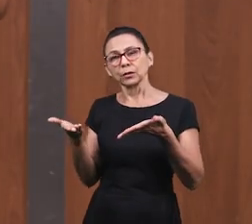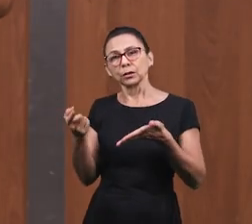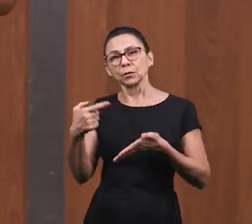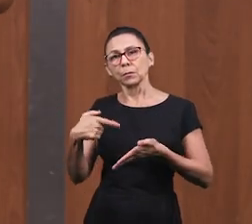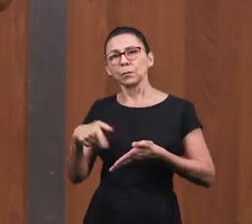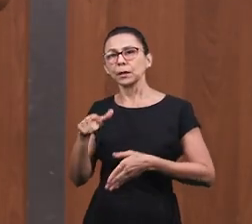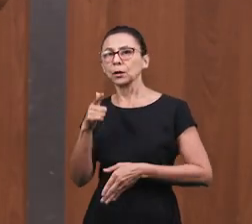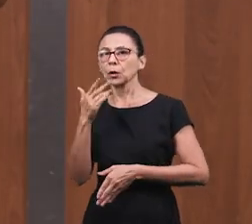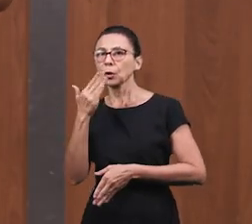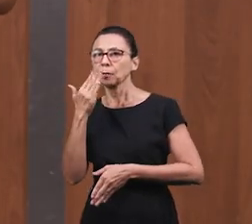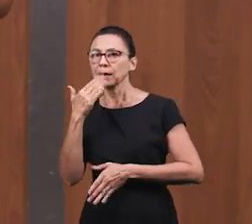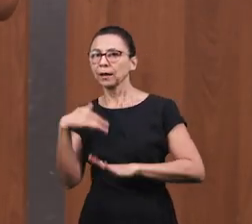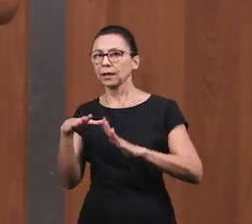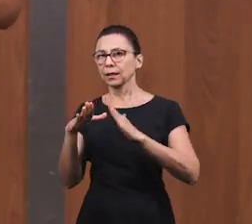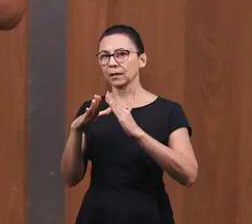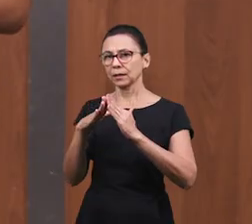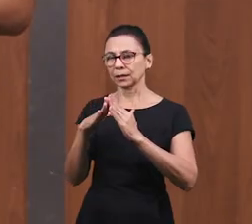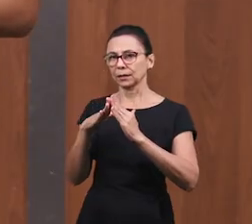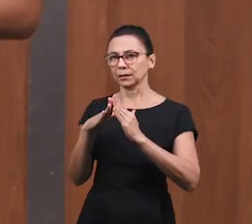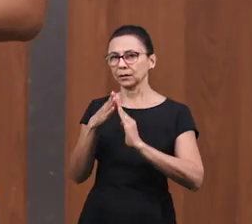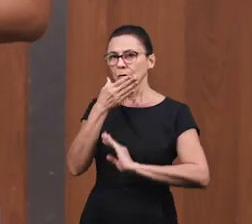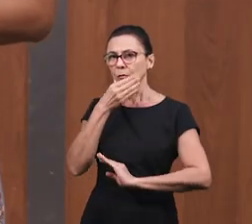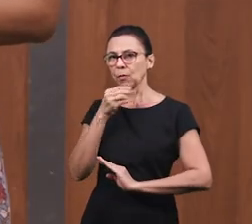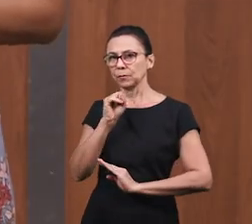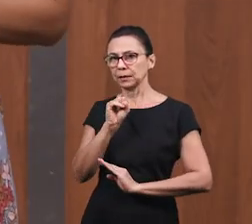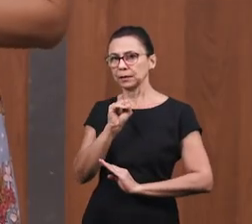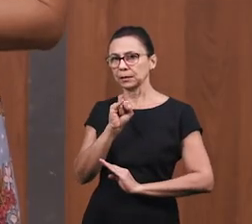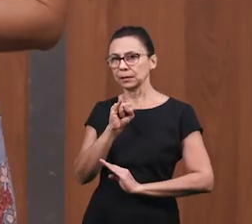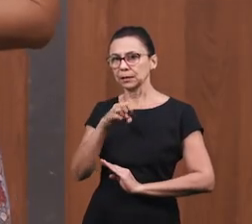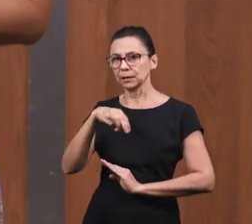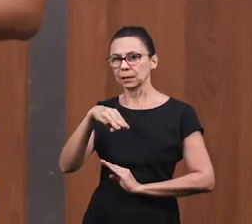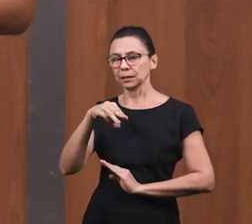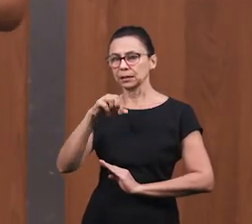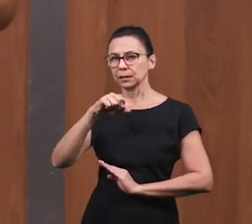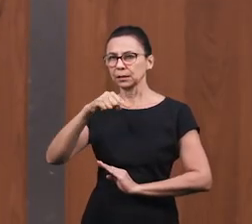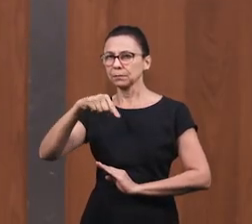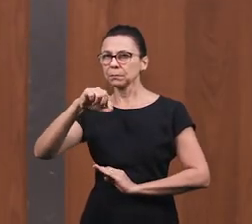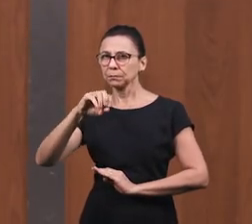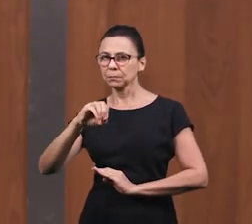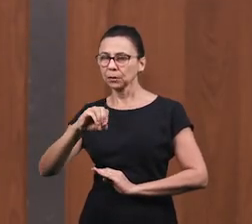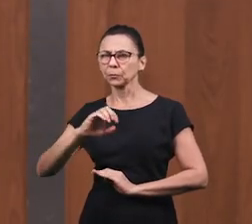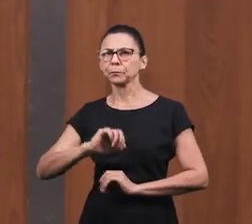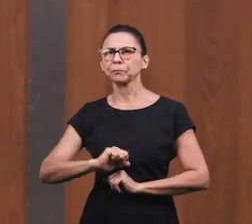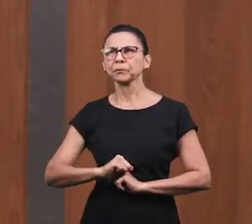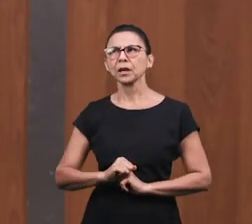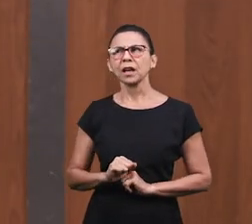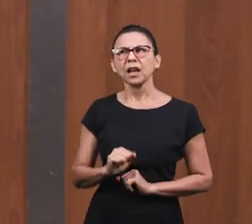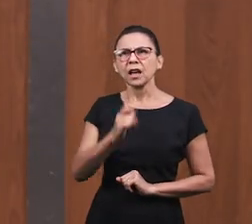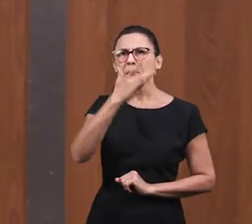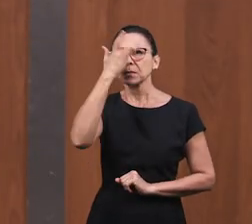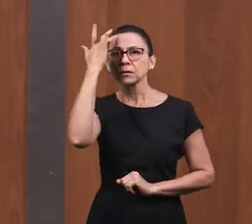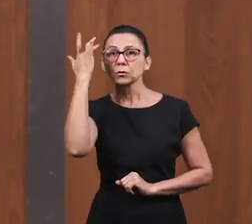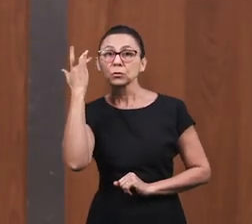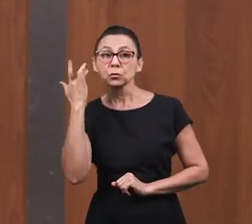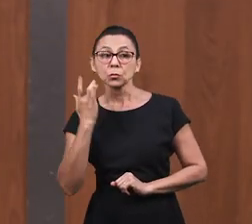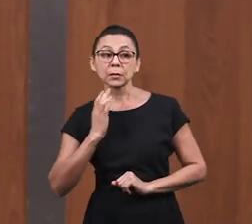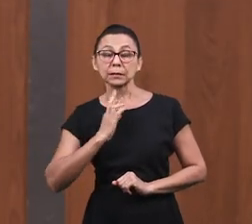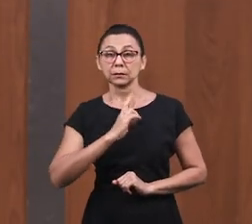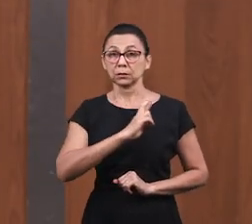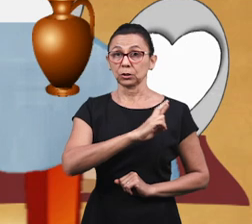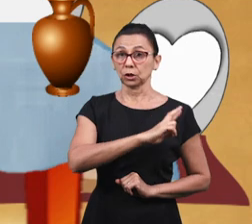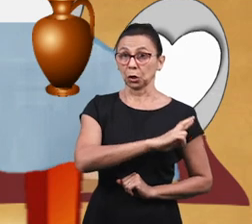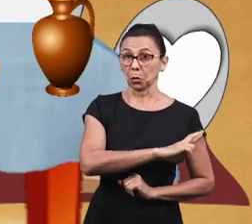de um fariseu chamado Simão. Fariseu eram os